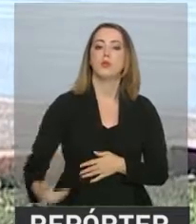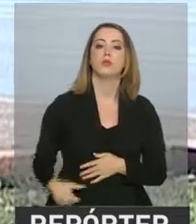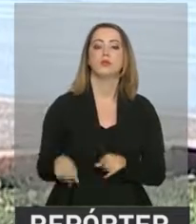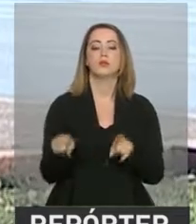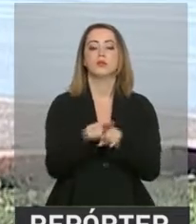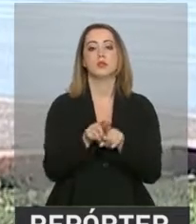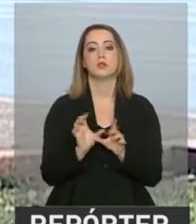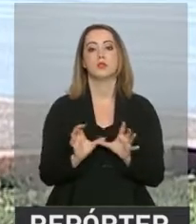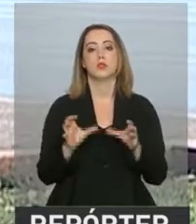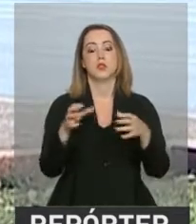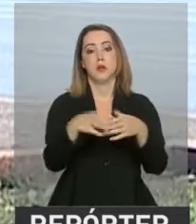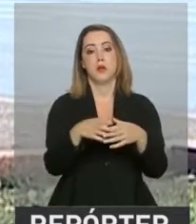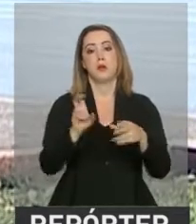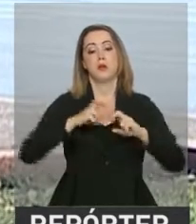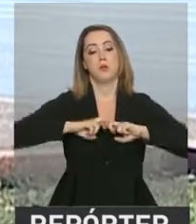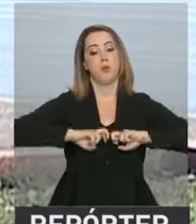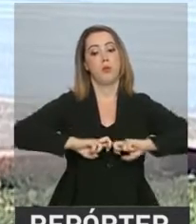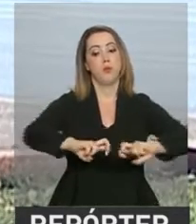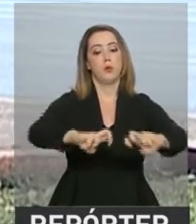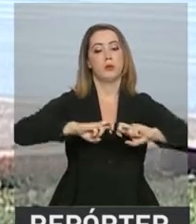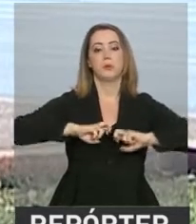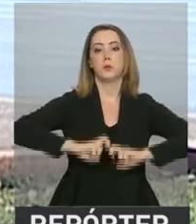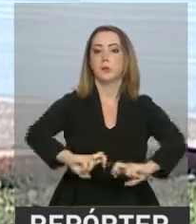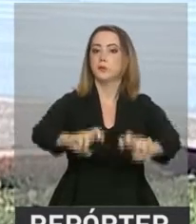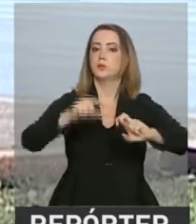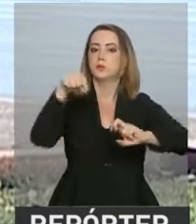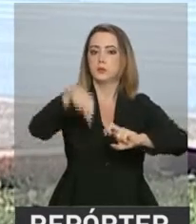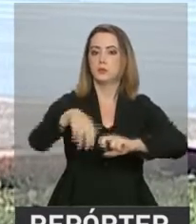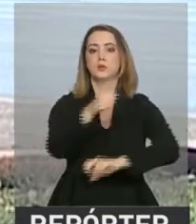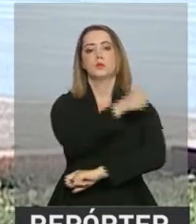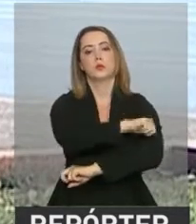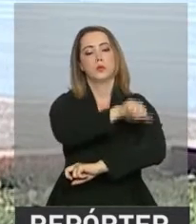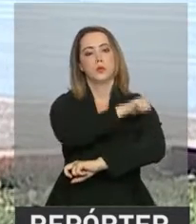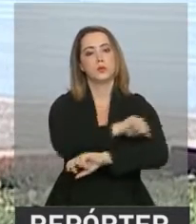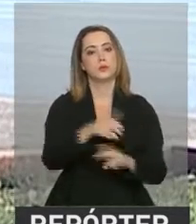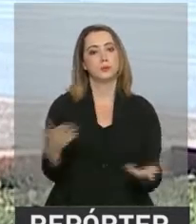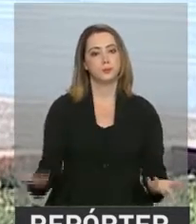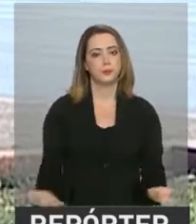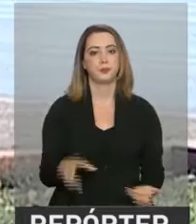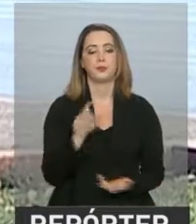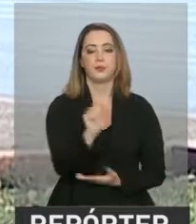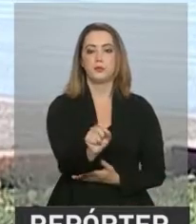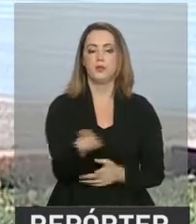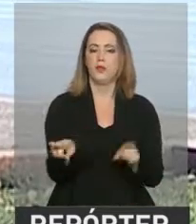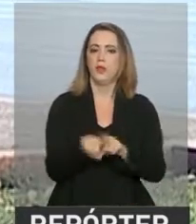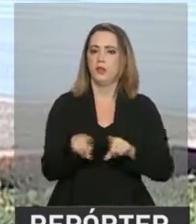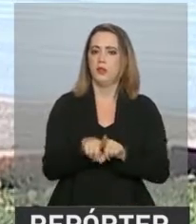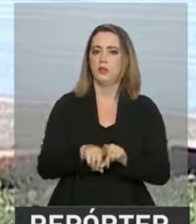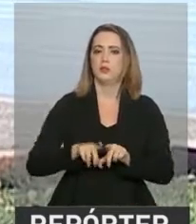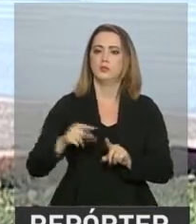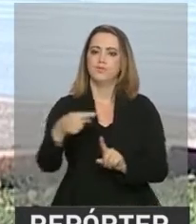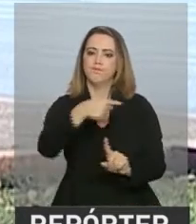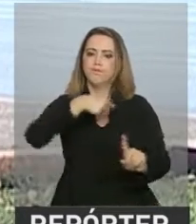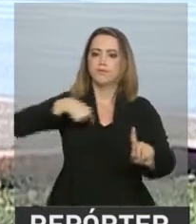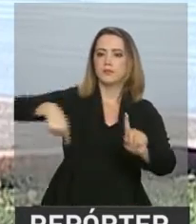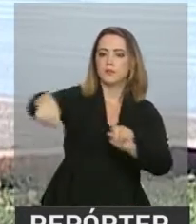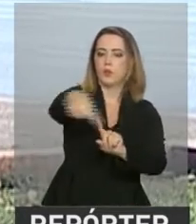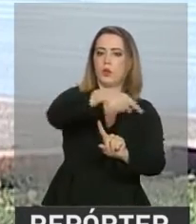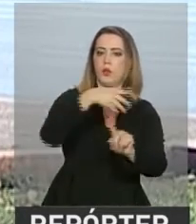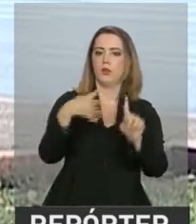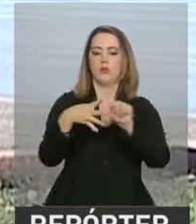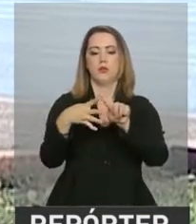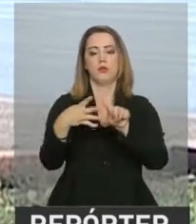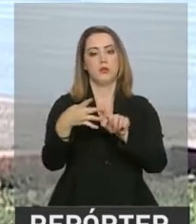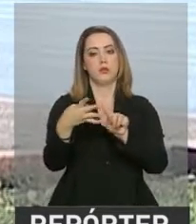central do brasil uma importante estação de trens metropolitanos do rio de janeiro e também nas redondezas dessas